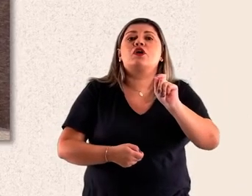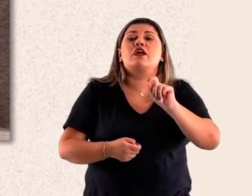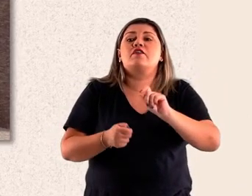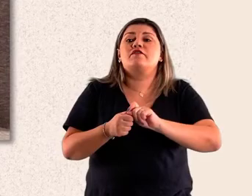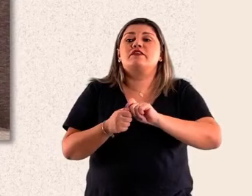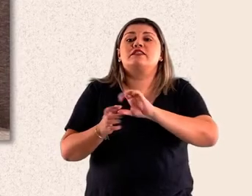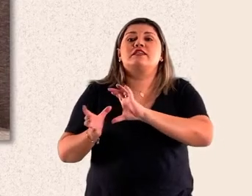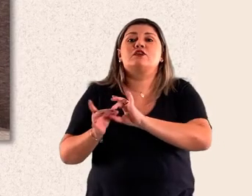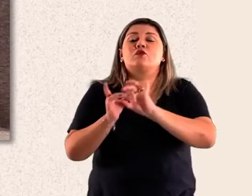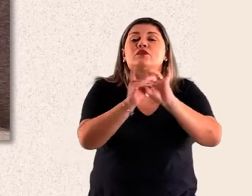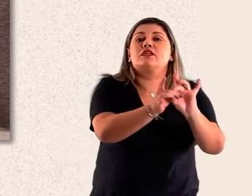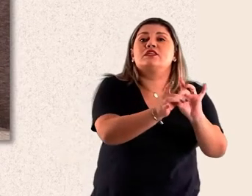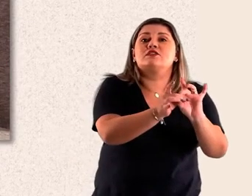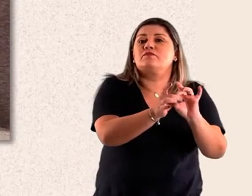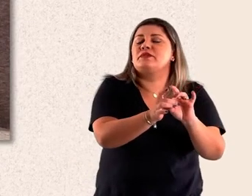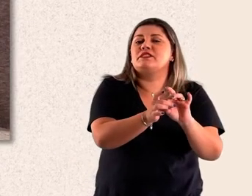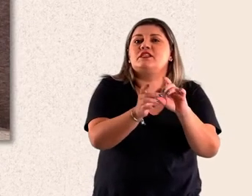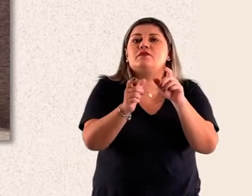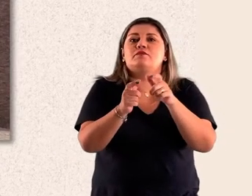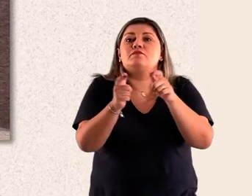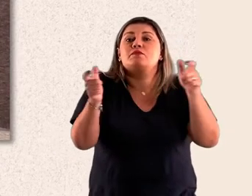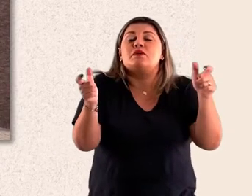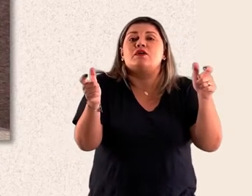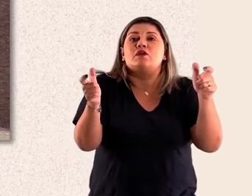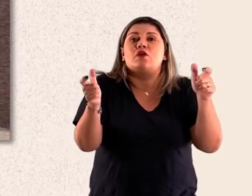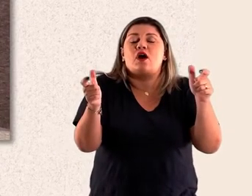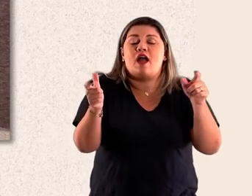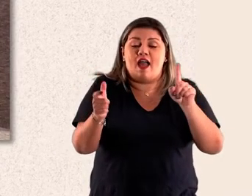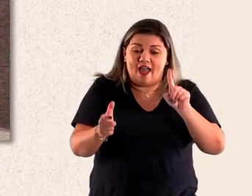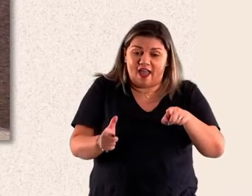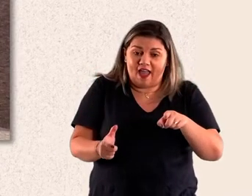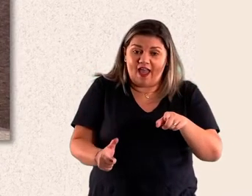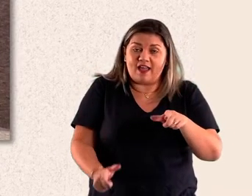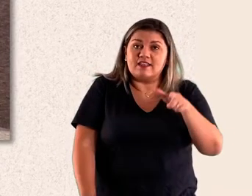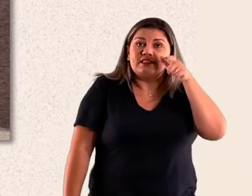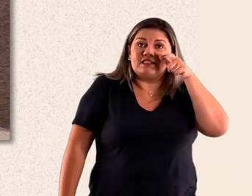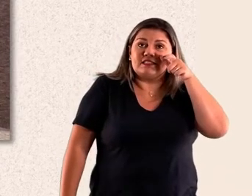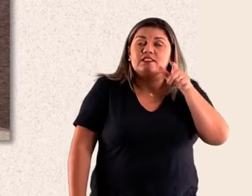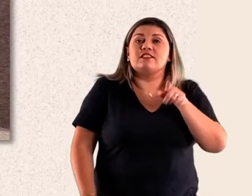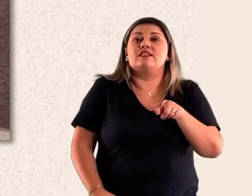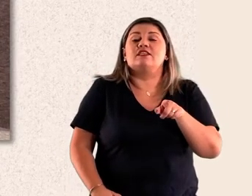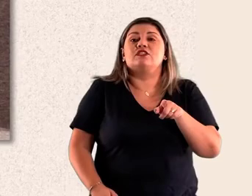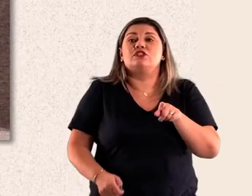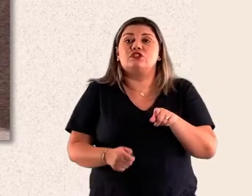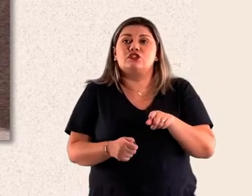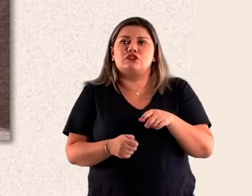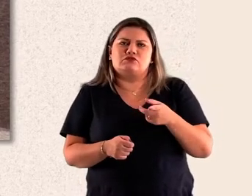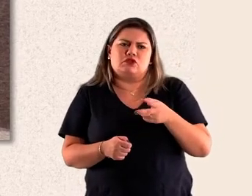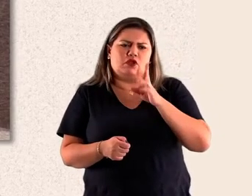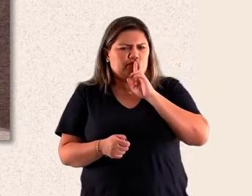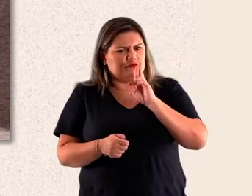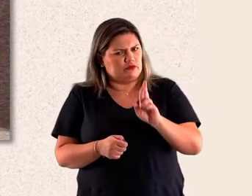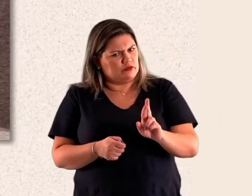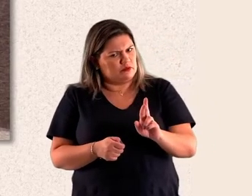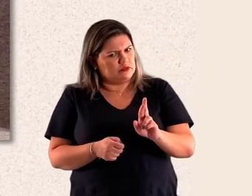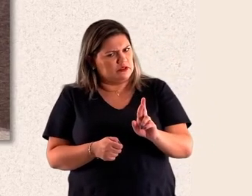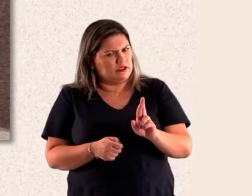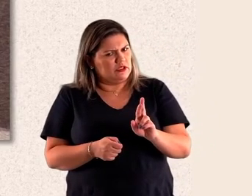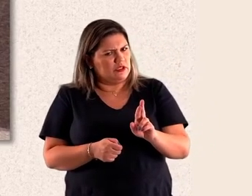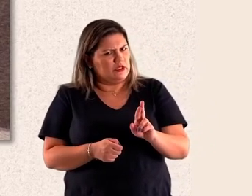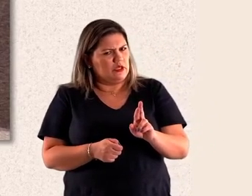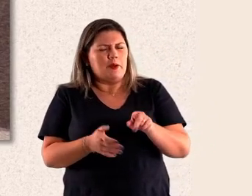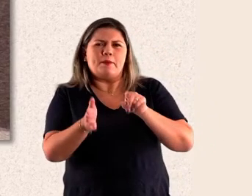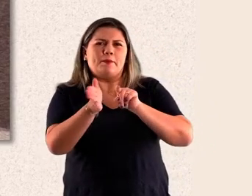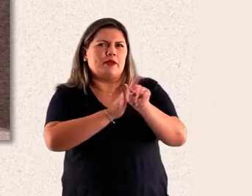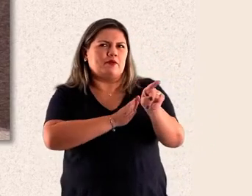é muito maior e é muito interessante assim vou não vou responder sua pergunta